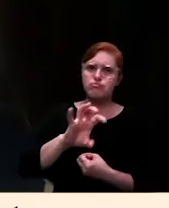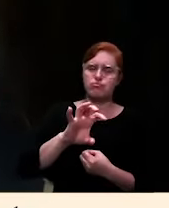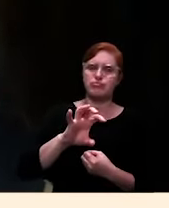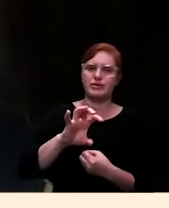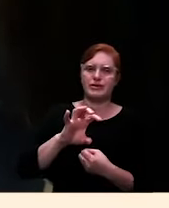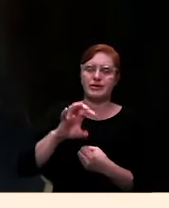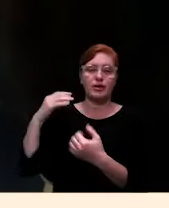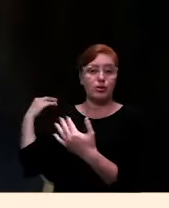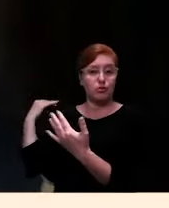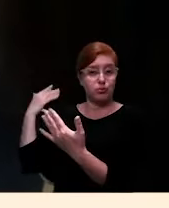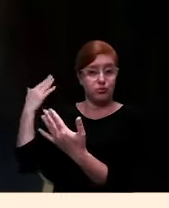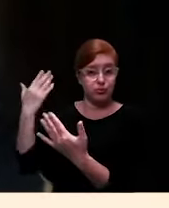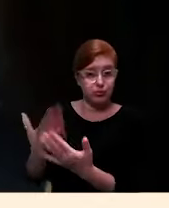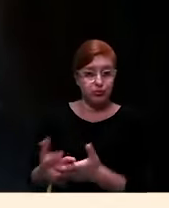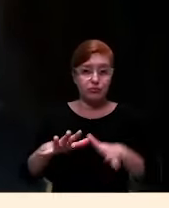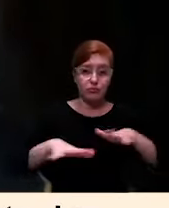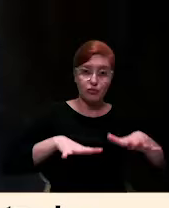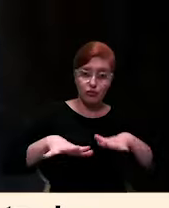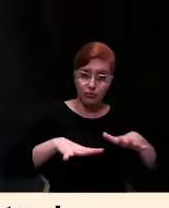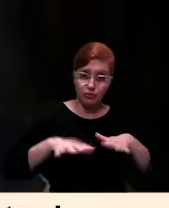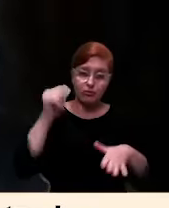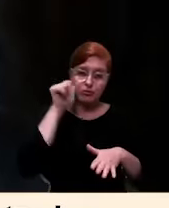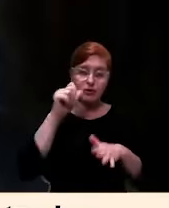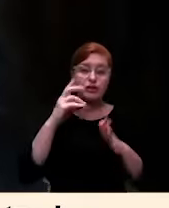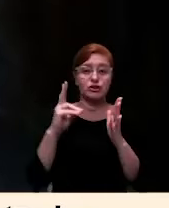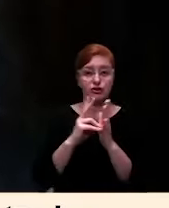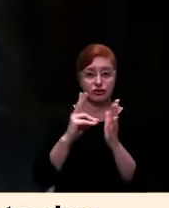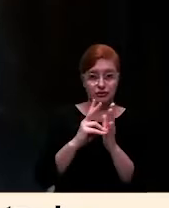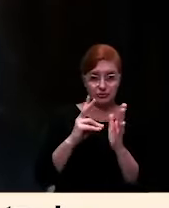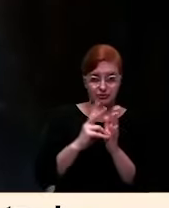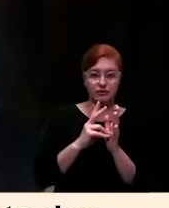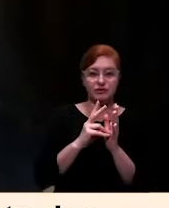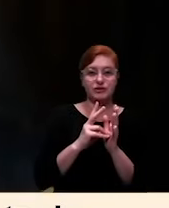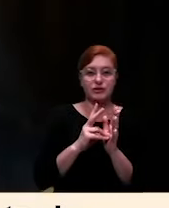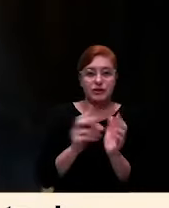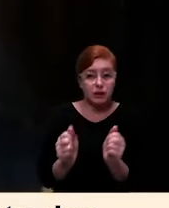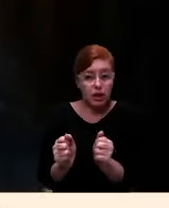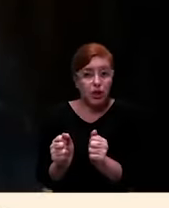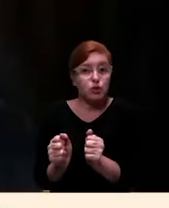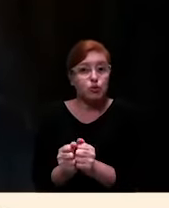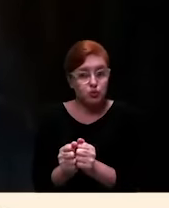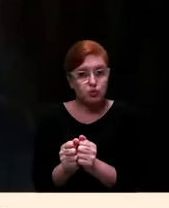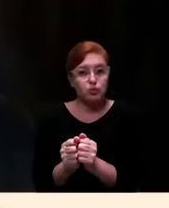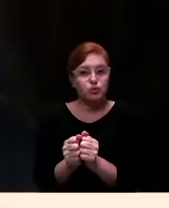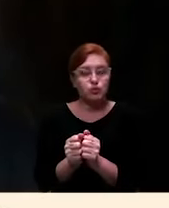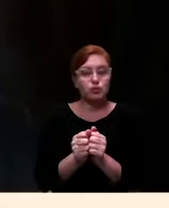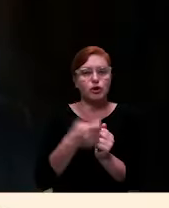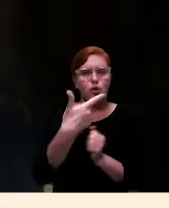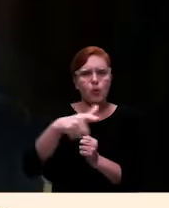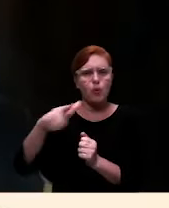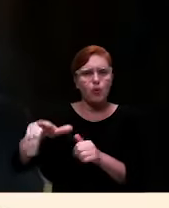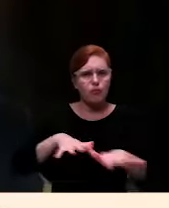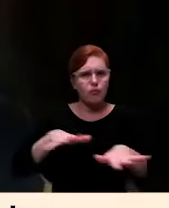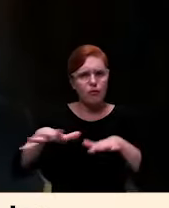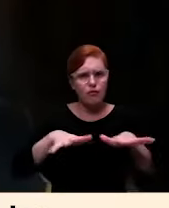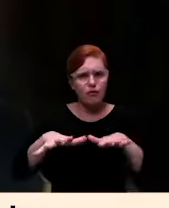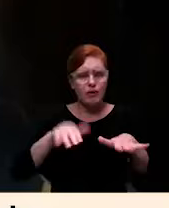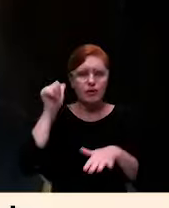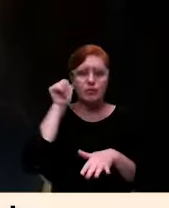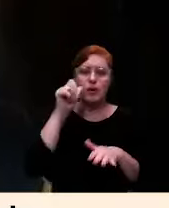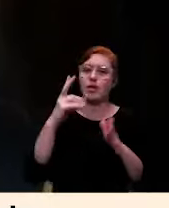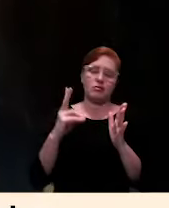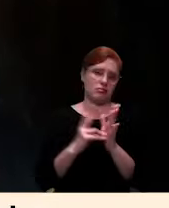também, últimos anos para cá, eu acho que o movimento das mulheres indígenas está cada vez mais junto com